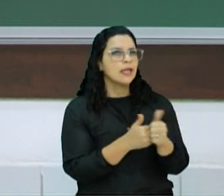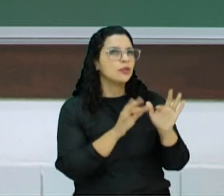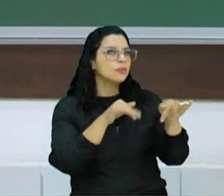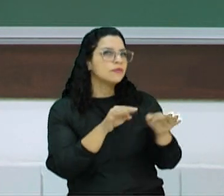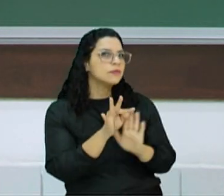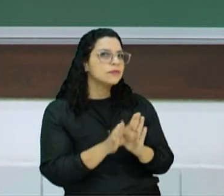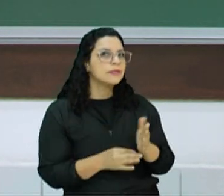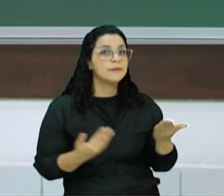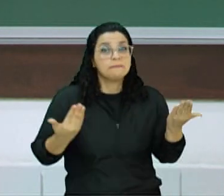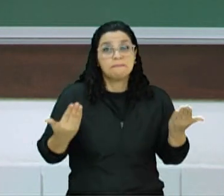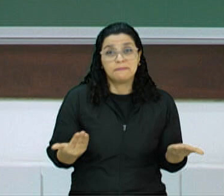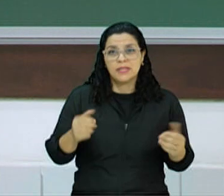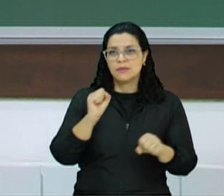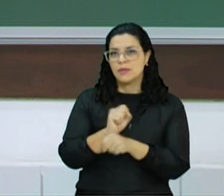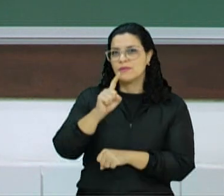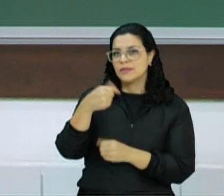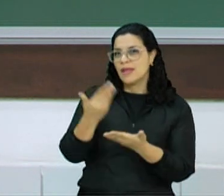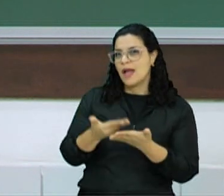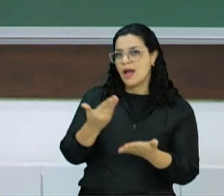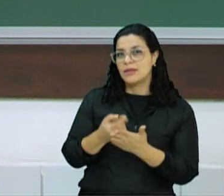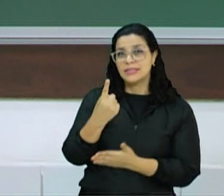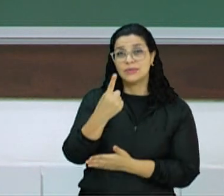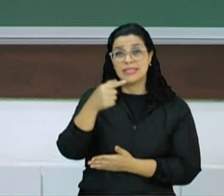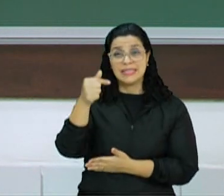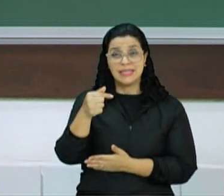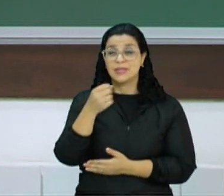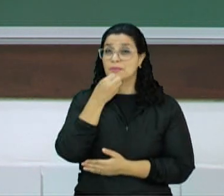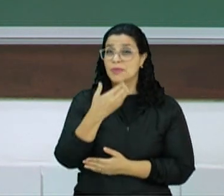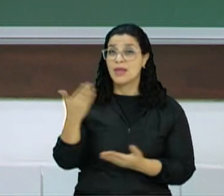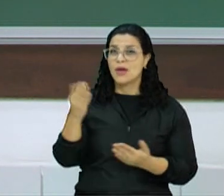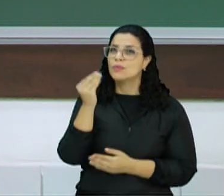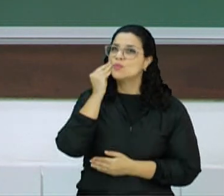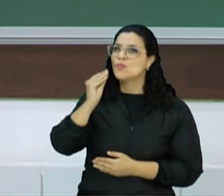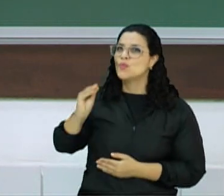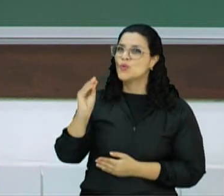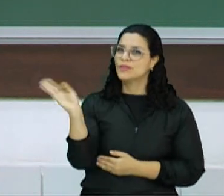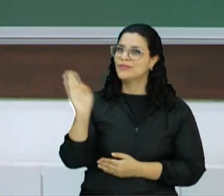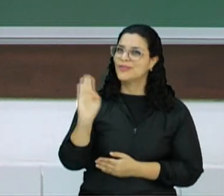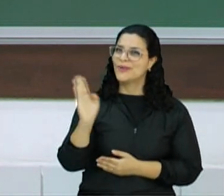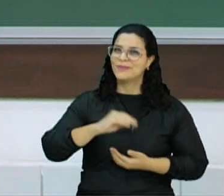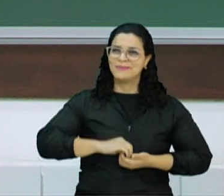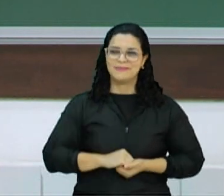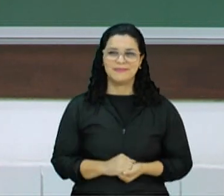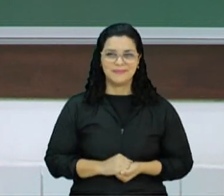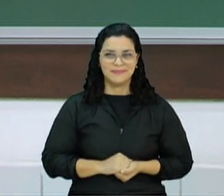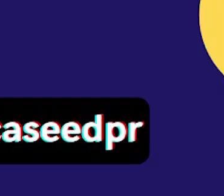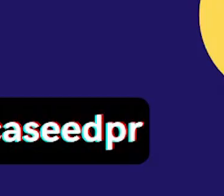final? Espero vocês na aula de número 117, tudo bem? Grande beijo, até a próxima!